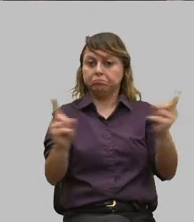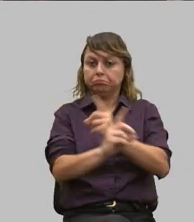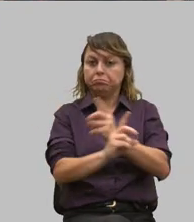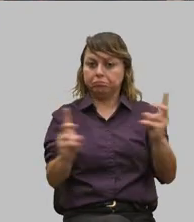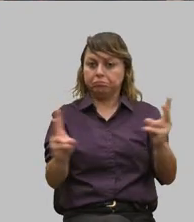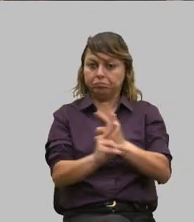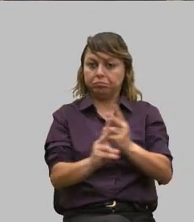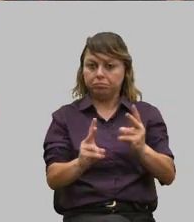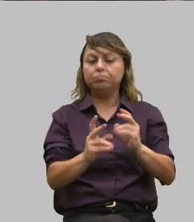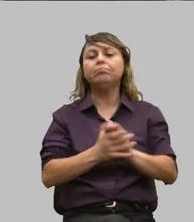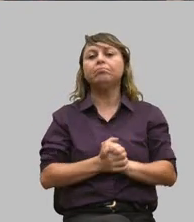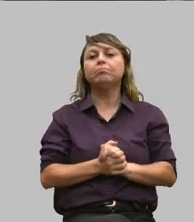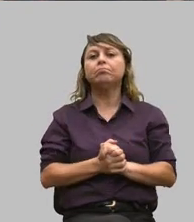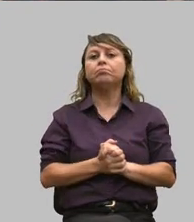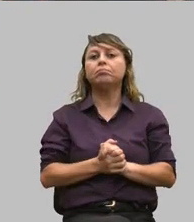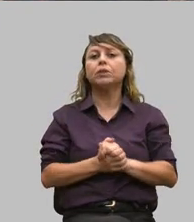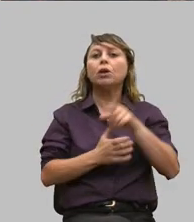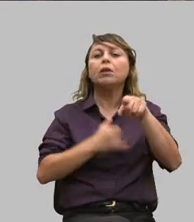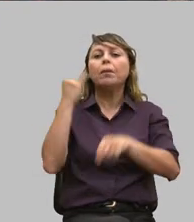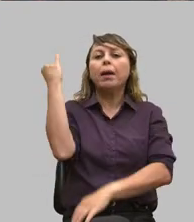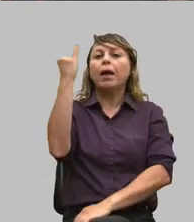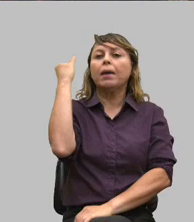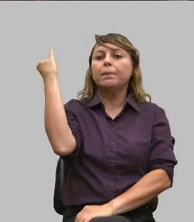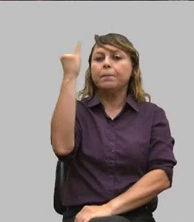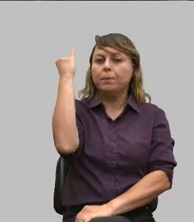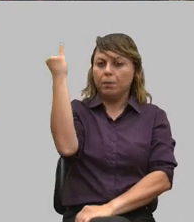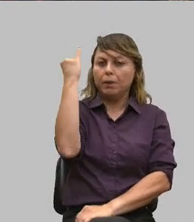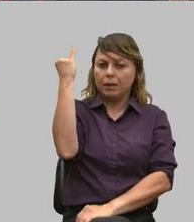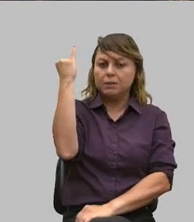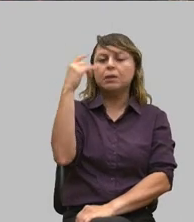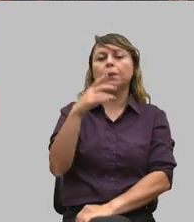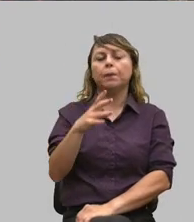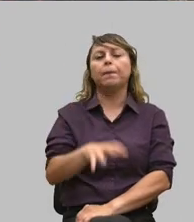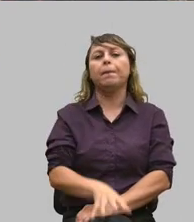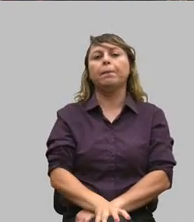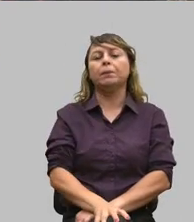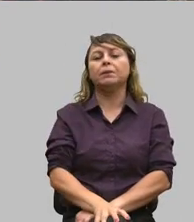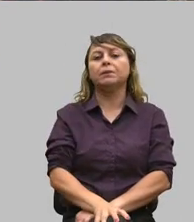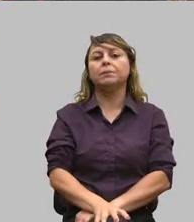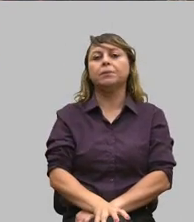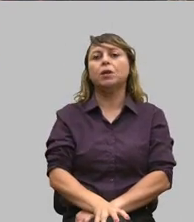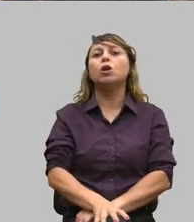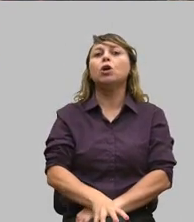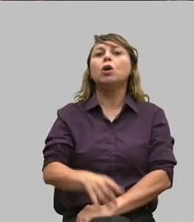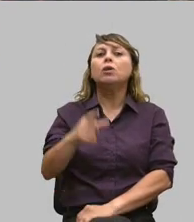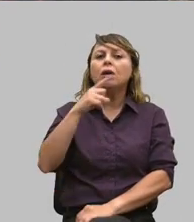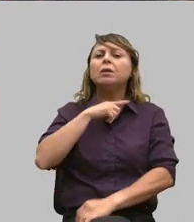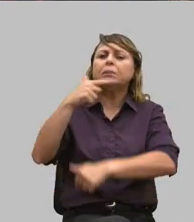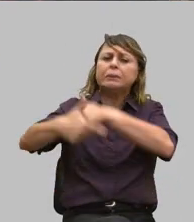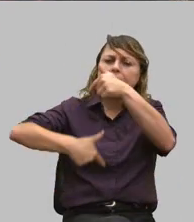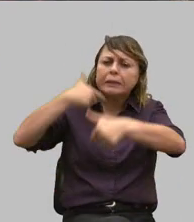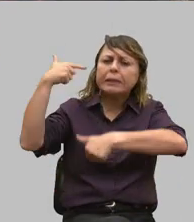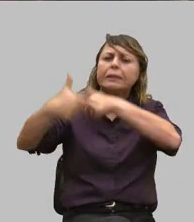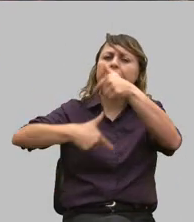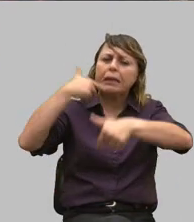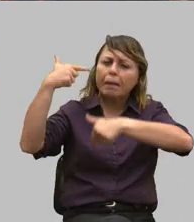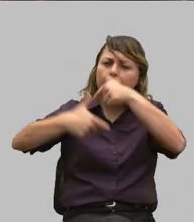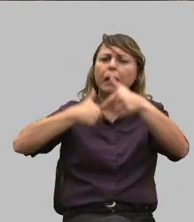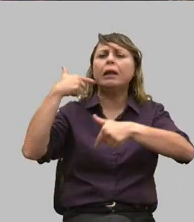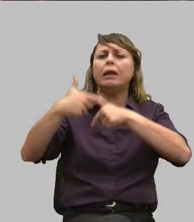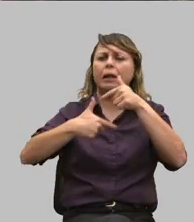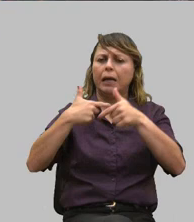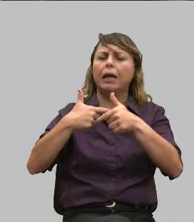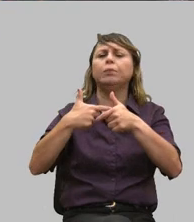Arlen só para importante a gente destacar isso que nós estamos também trabalhando bastante com a nossa